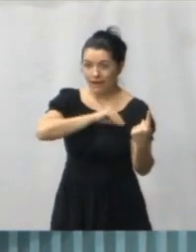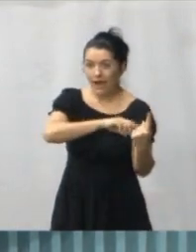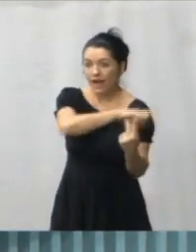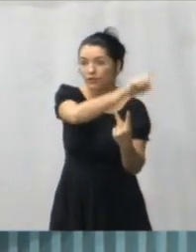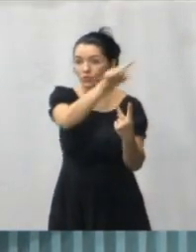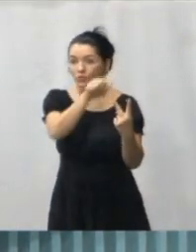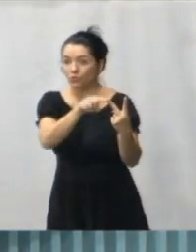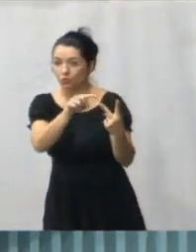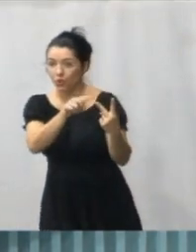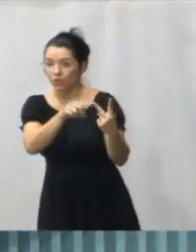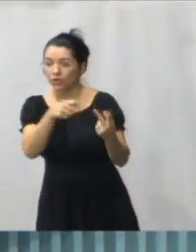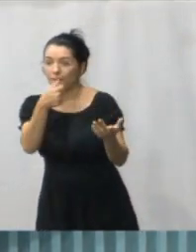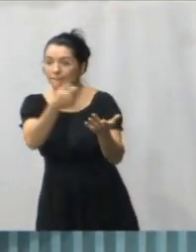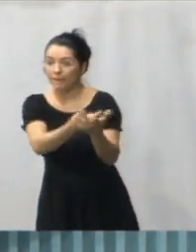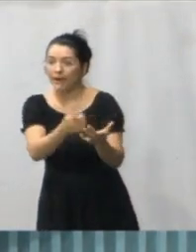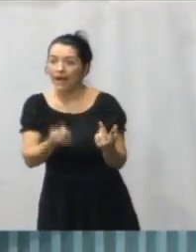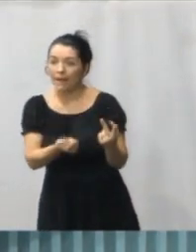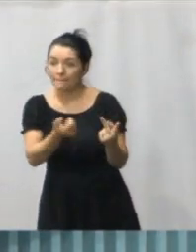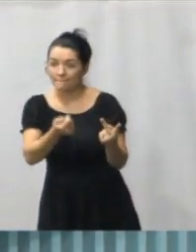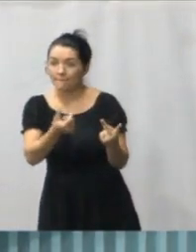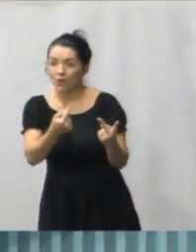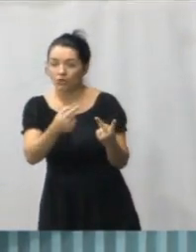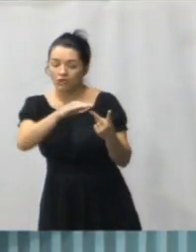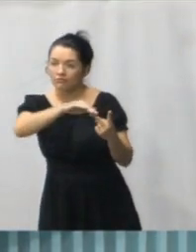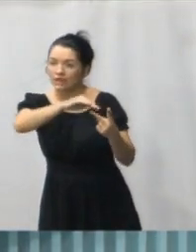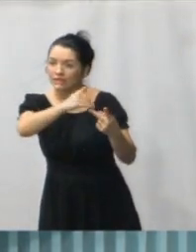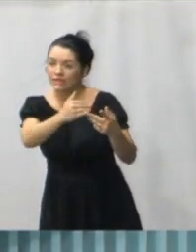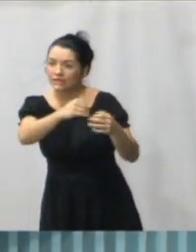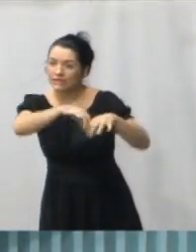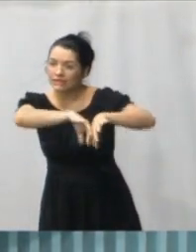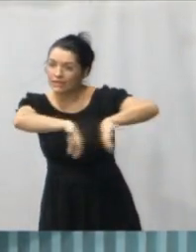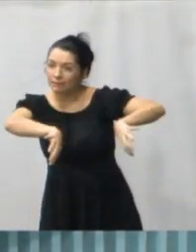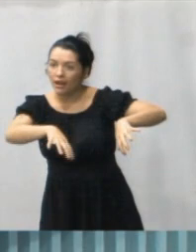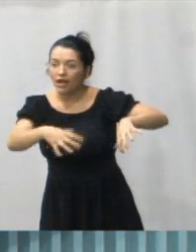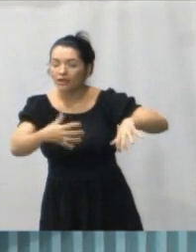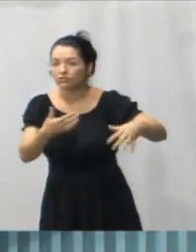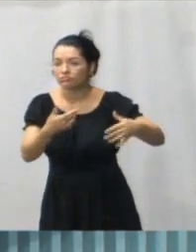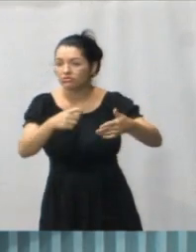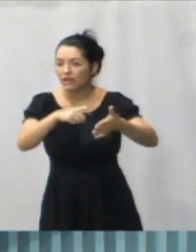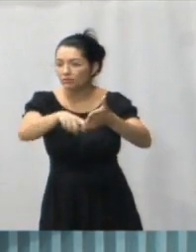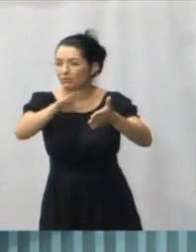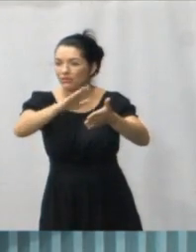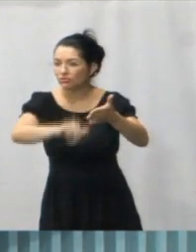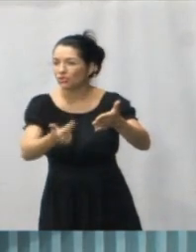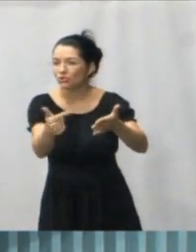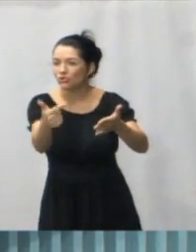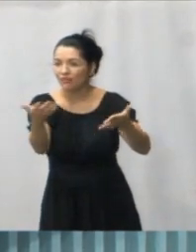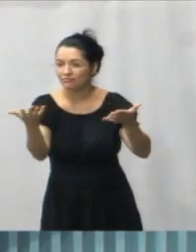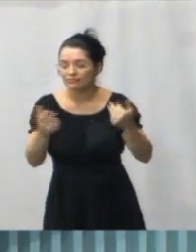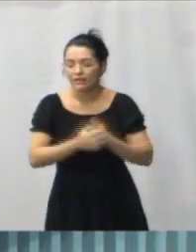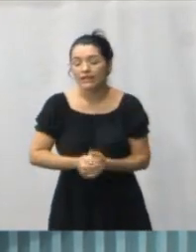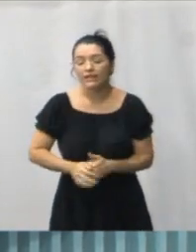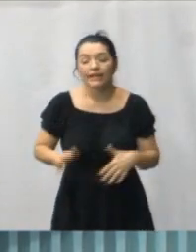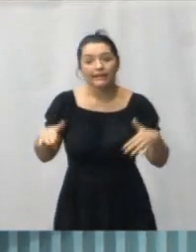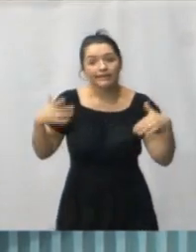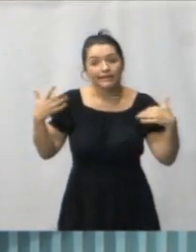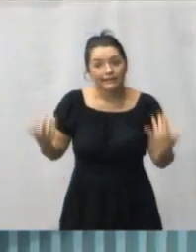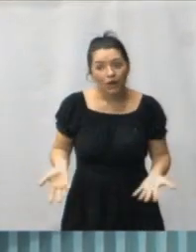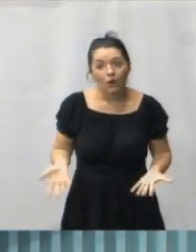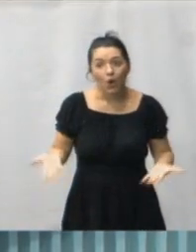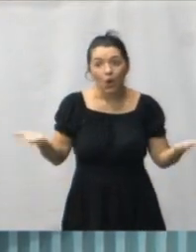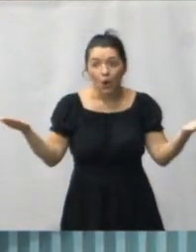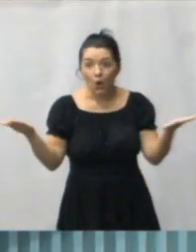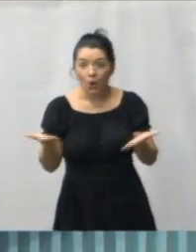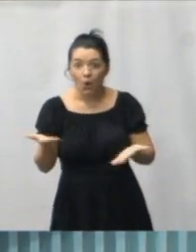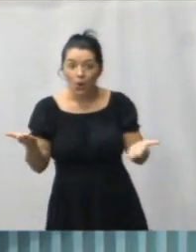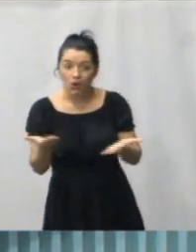com abono. Assim não desconta os R$ 1.000 que vocês têm direito de receber. Então, senhores, hoje, como eu falei, é um dia de